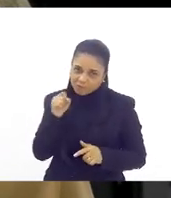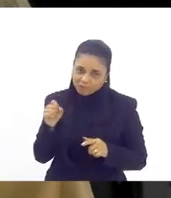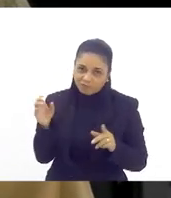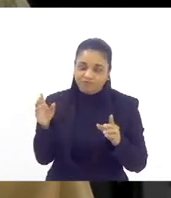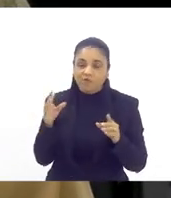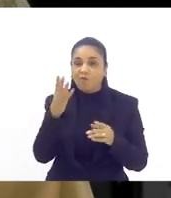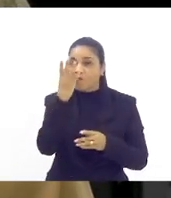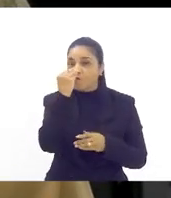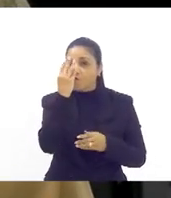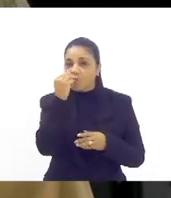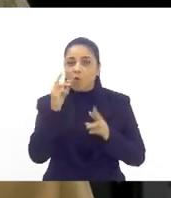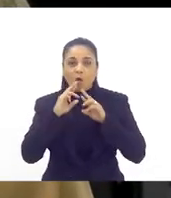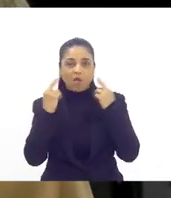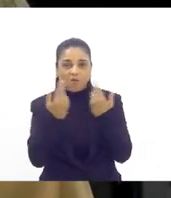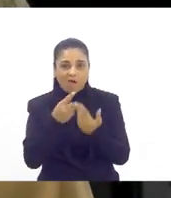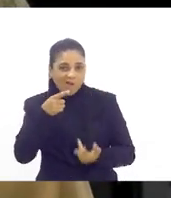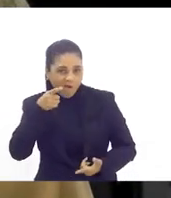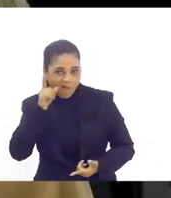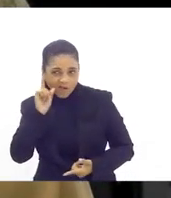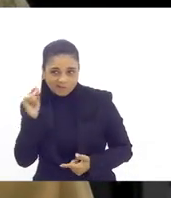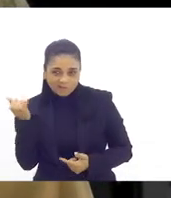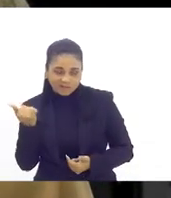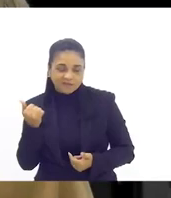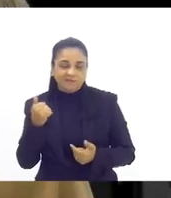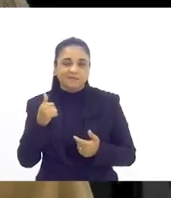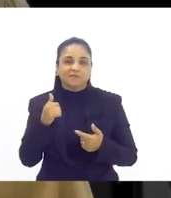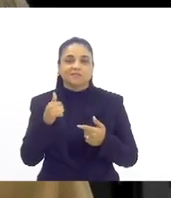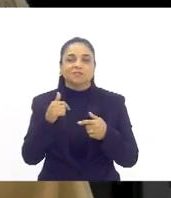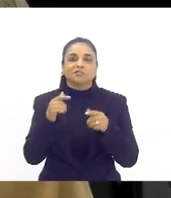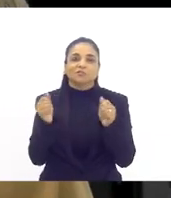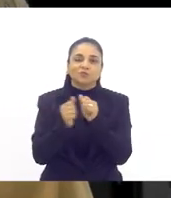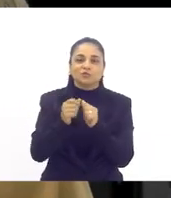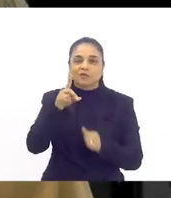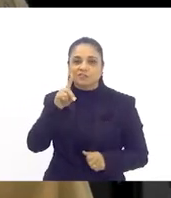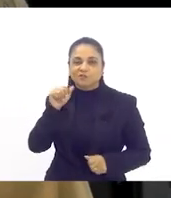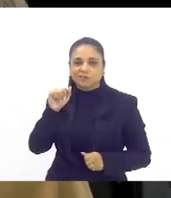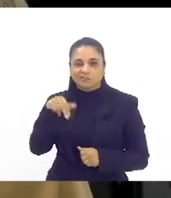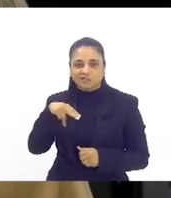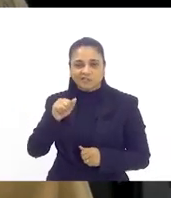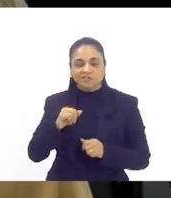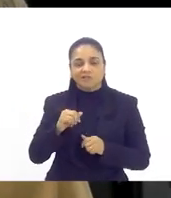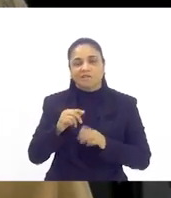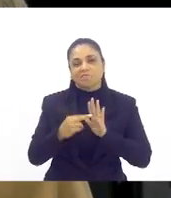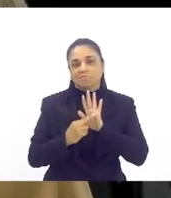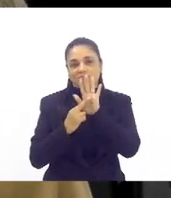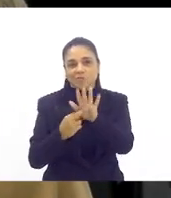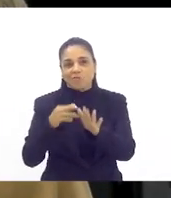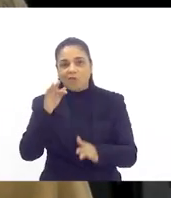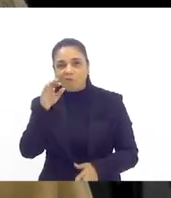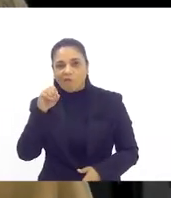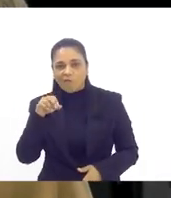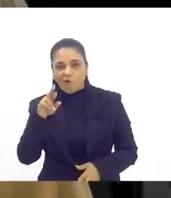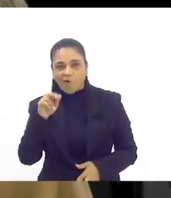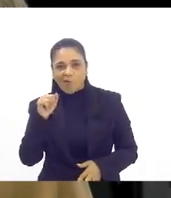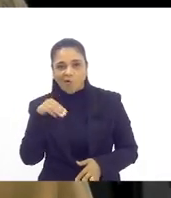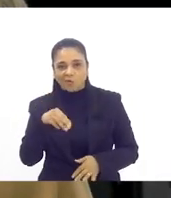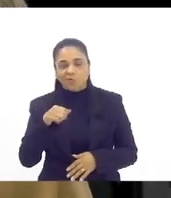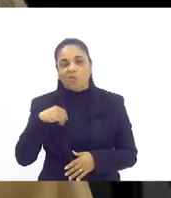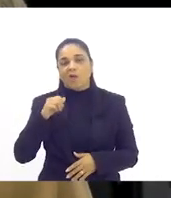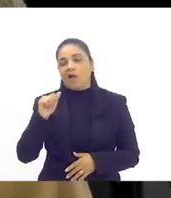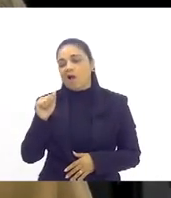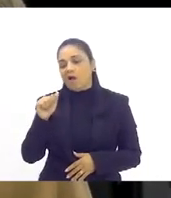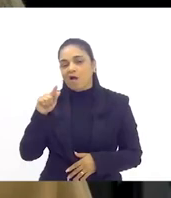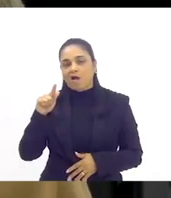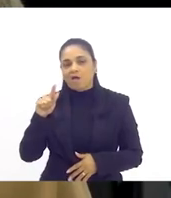nossa reunião de ontem né que estávamos ali com a Diana que é representante do fórum com Augusto que cuida da